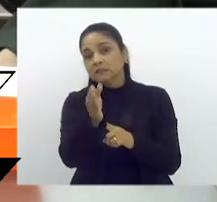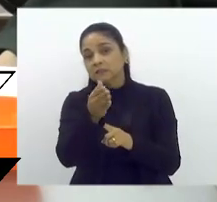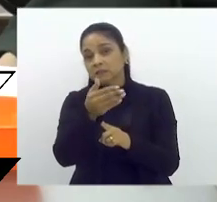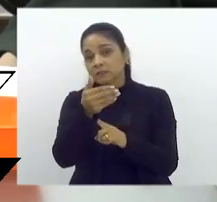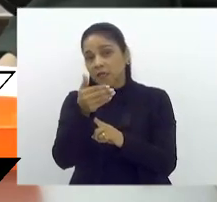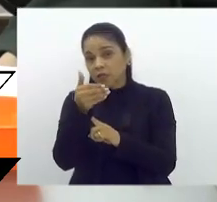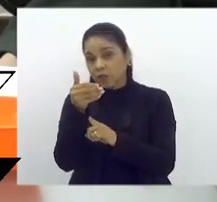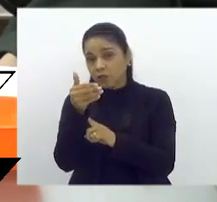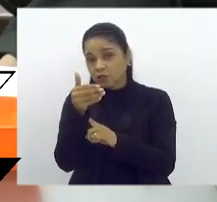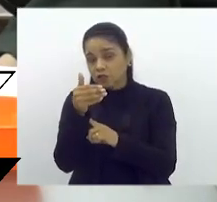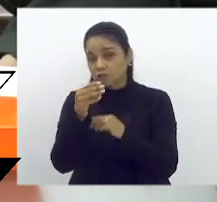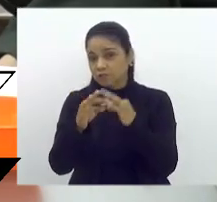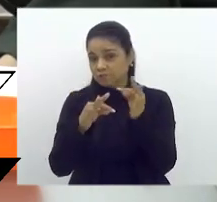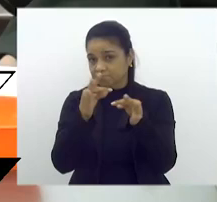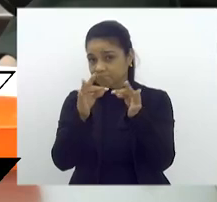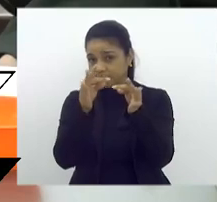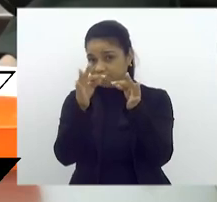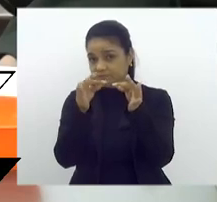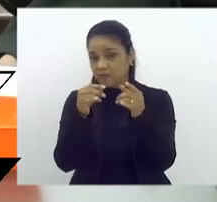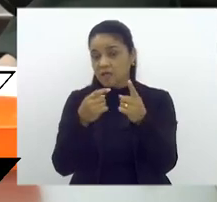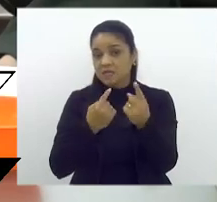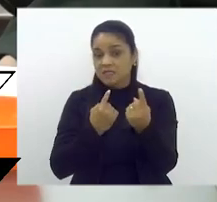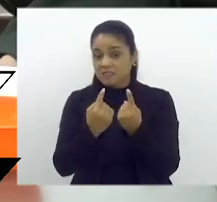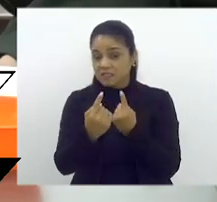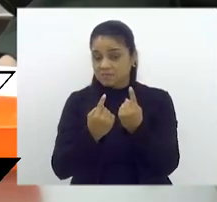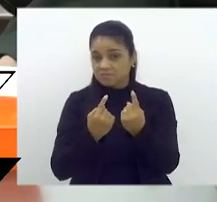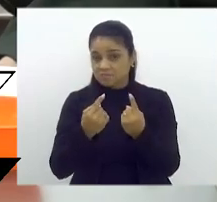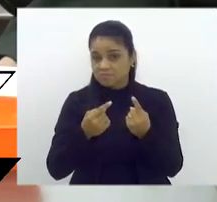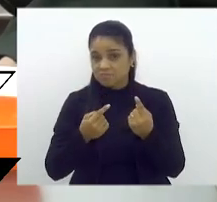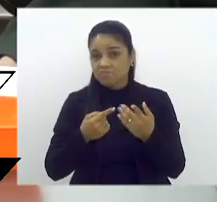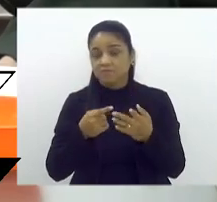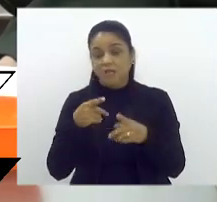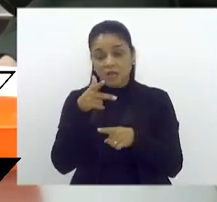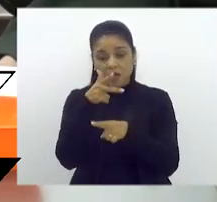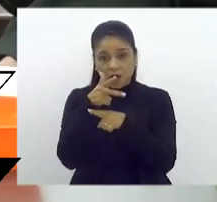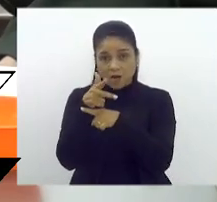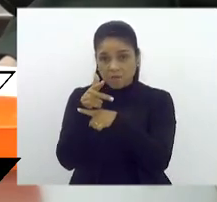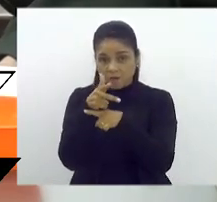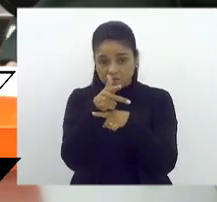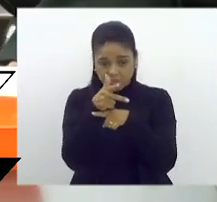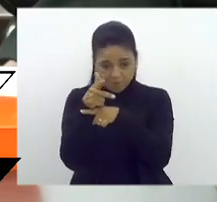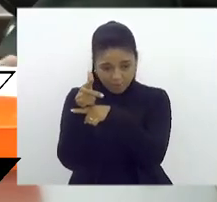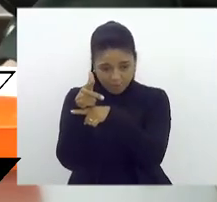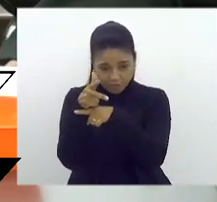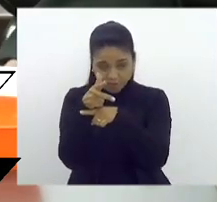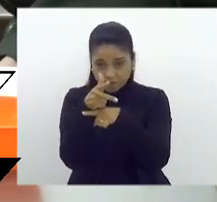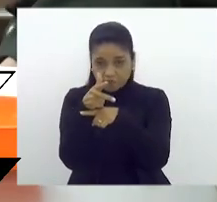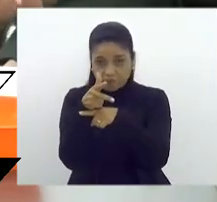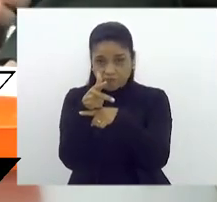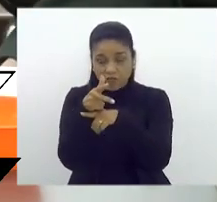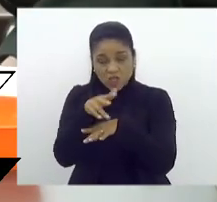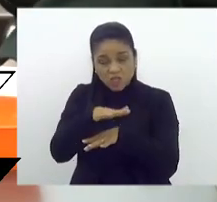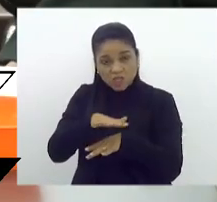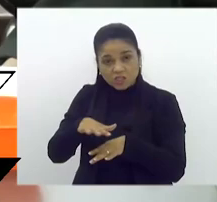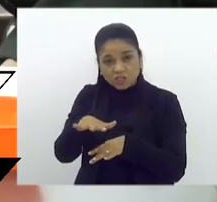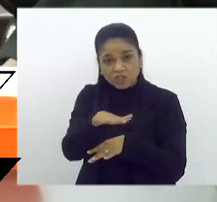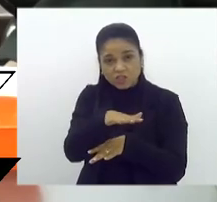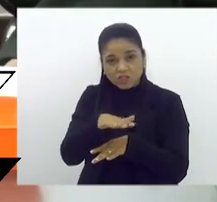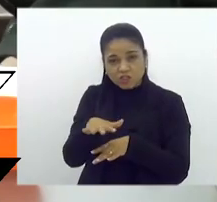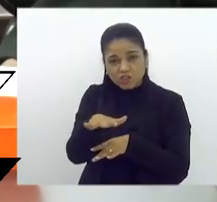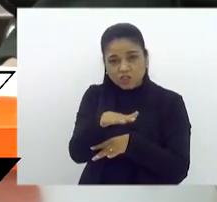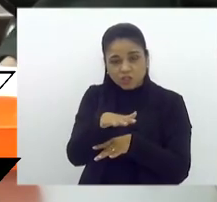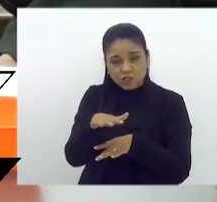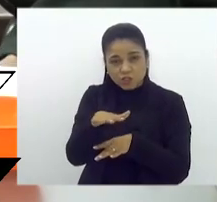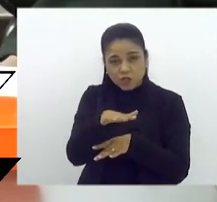de tecnologia, as estradas terem câmeras, as regiões que têm mais